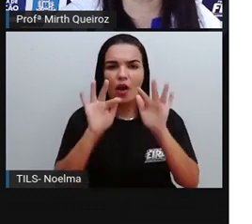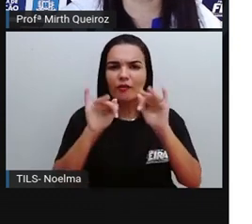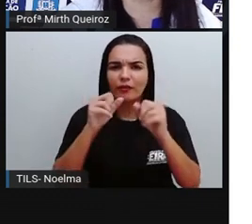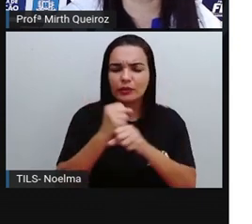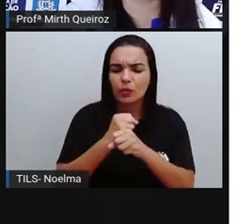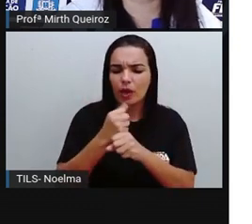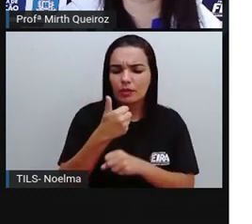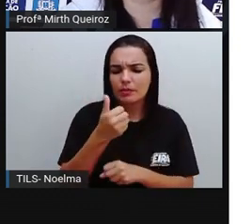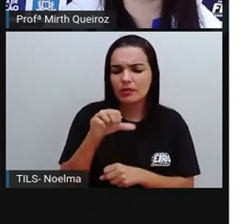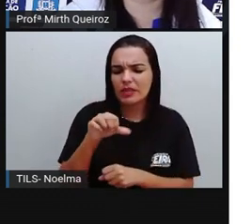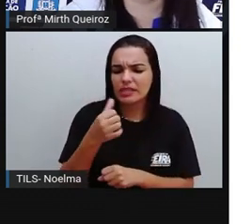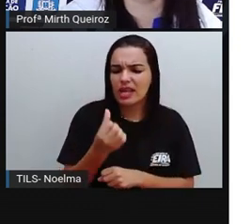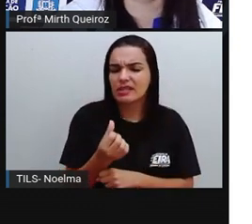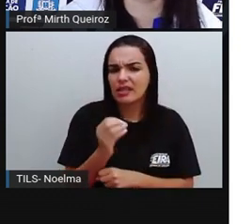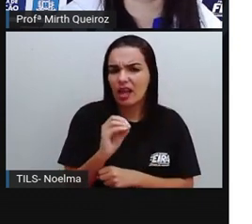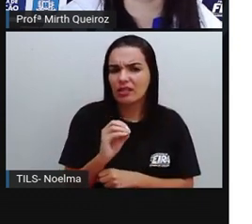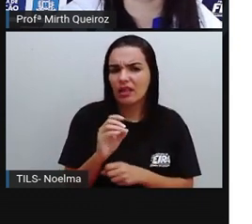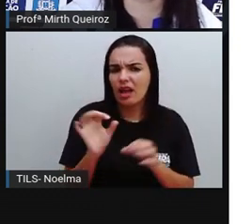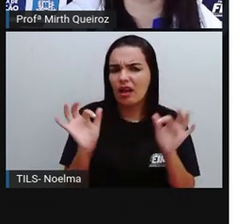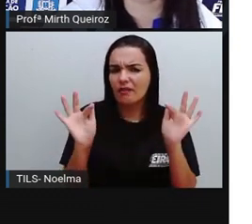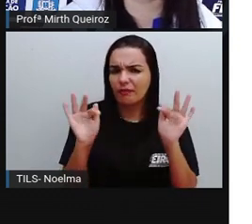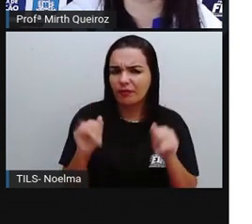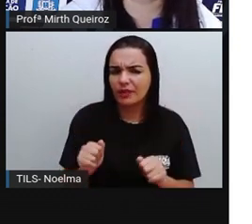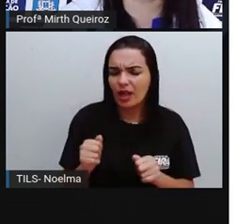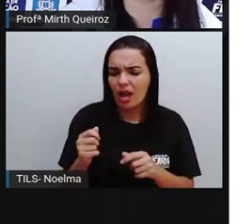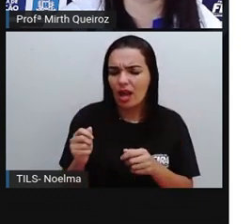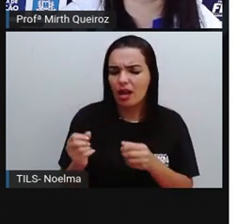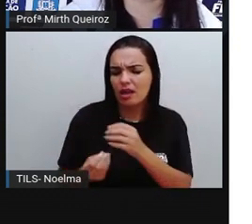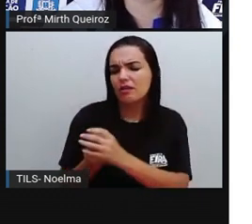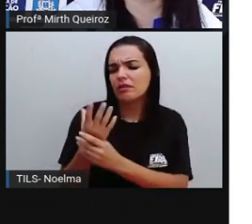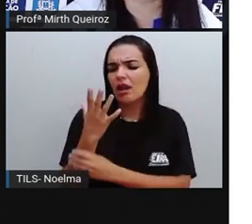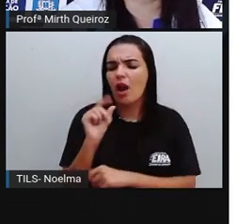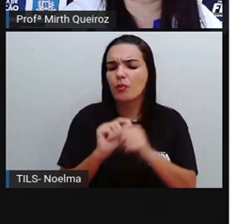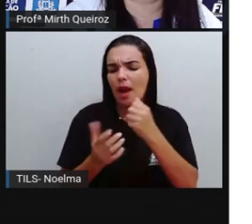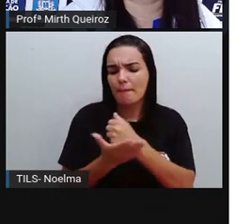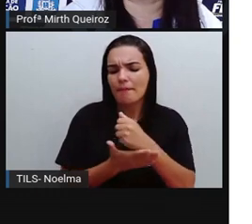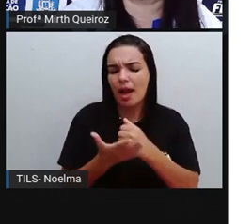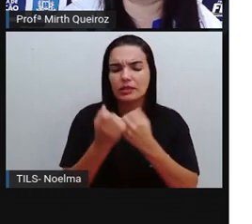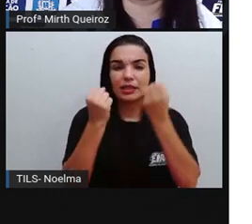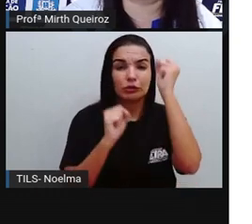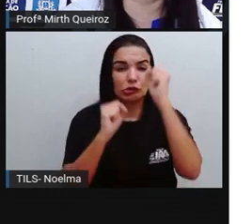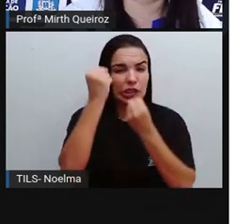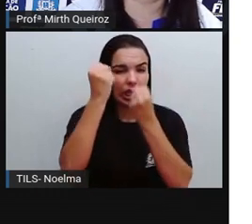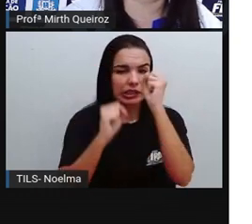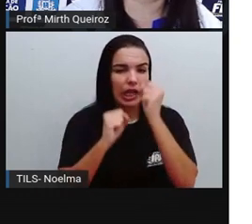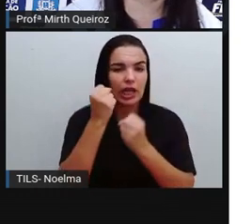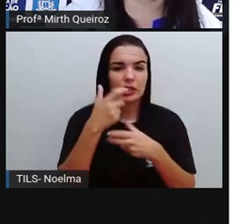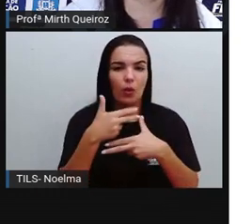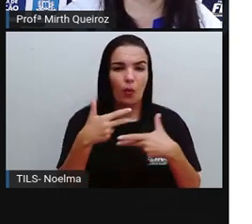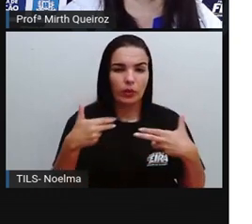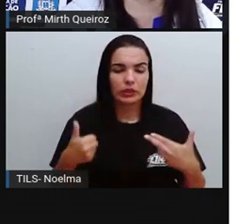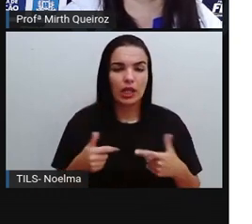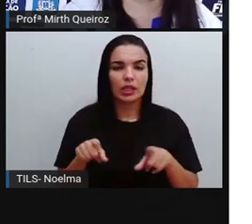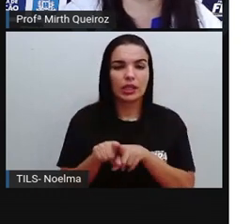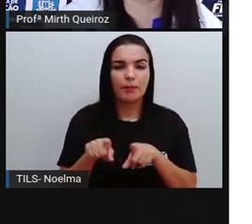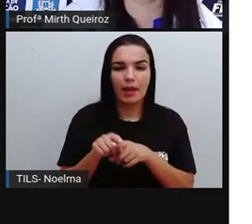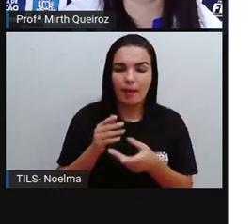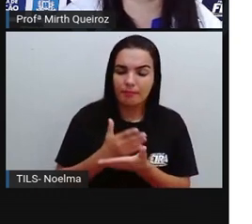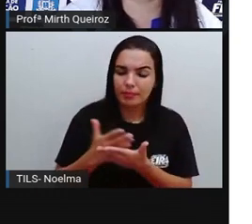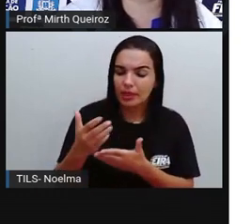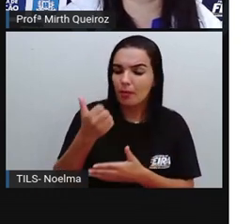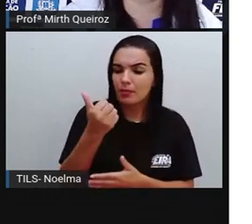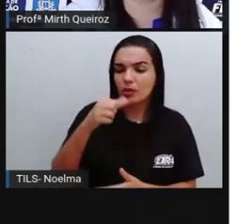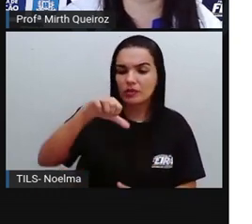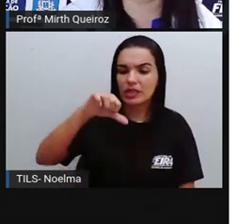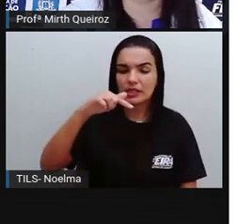anos de 1960, ele vai criar objetos com base em materiais industrializados. E a partir da